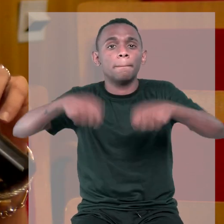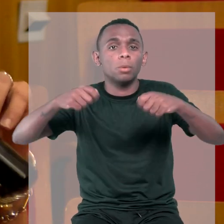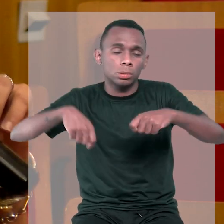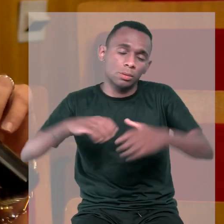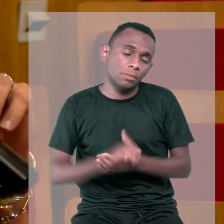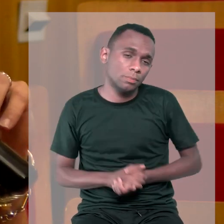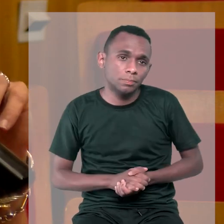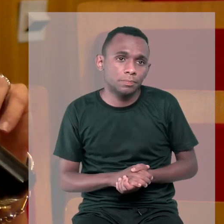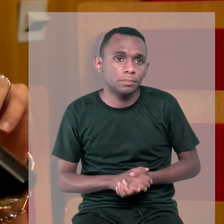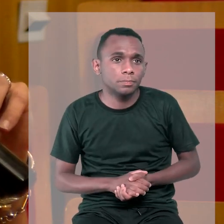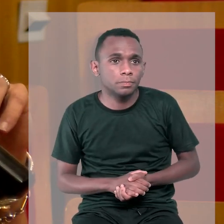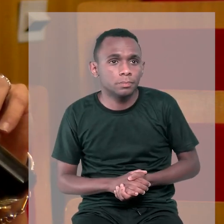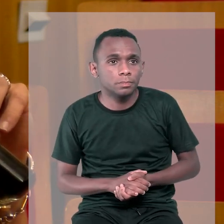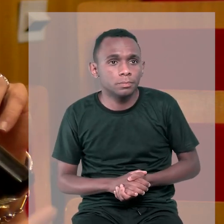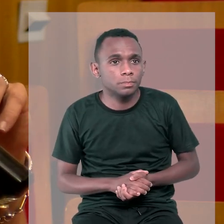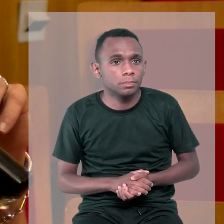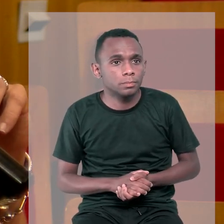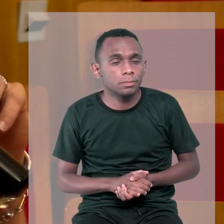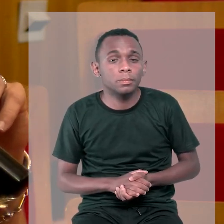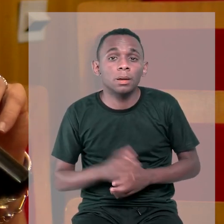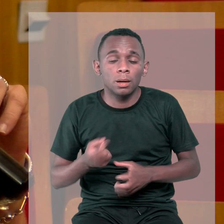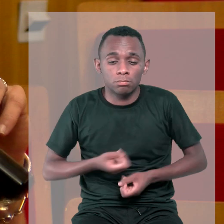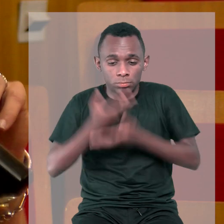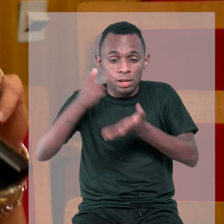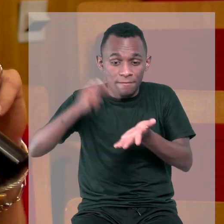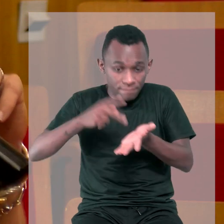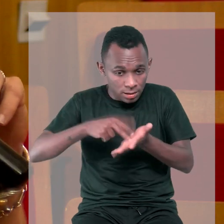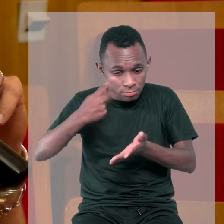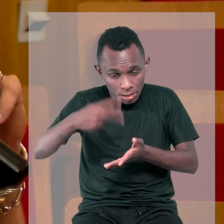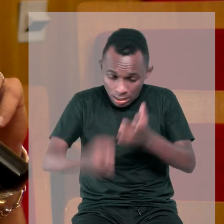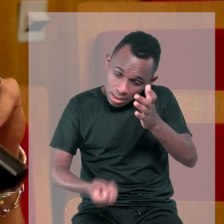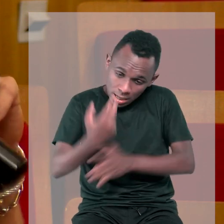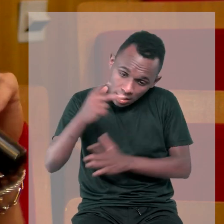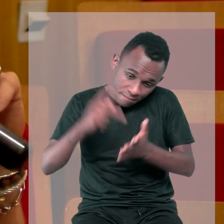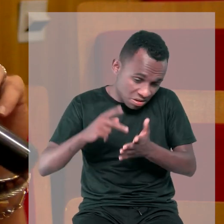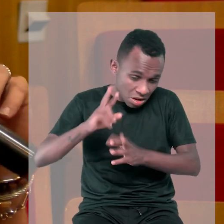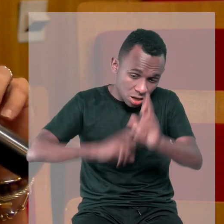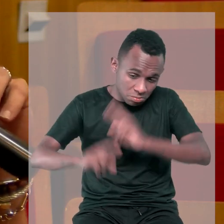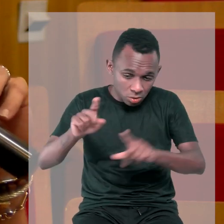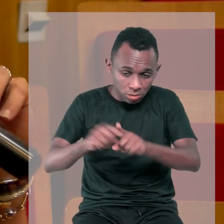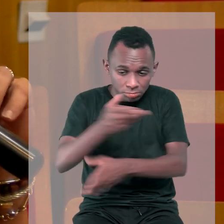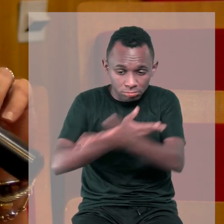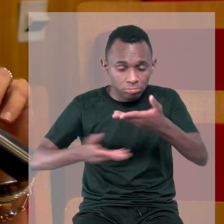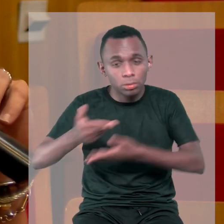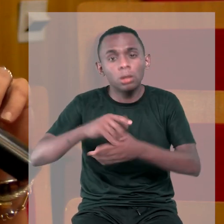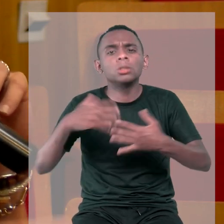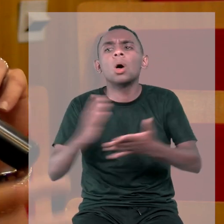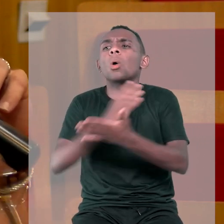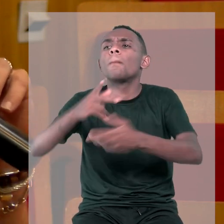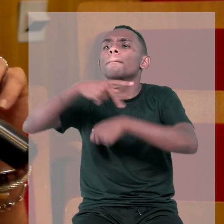tentando pensar isso nesse país hoje, nesse ponto. Eu queria trazer essa questão da problematização. Se o senhor pode falar um pouco, é cabível a gente tentar